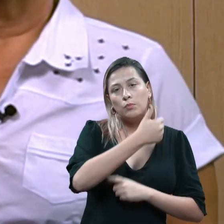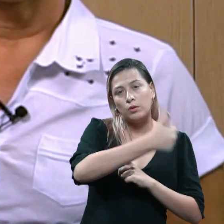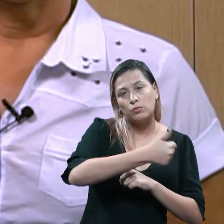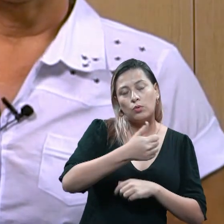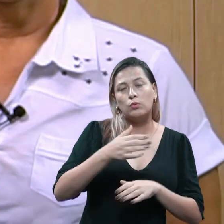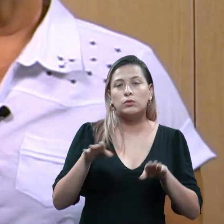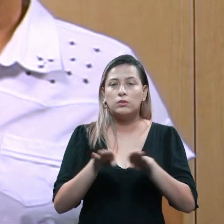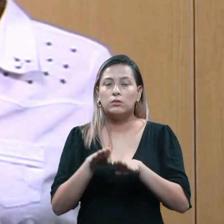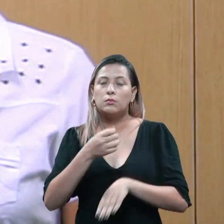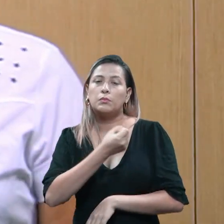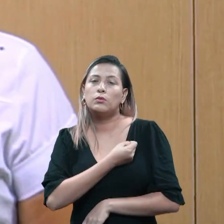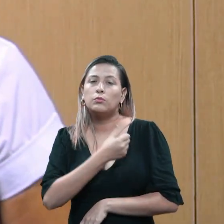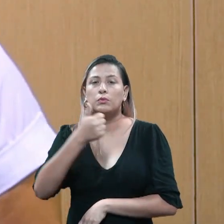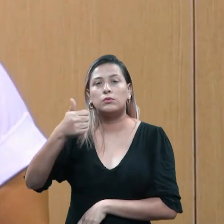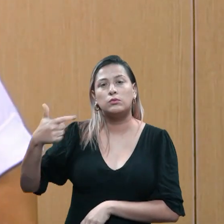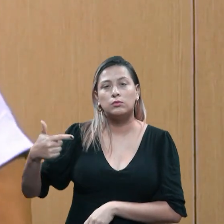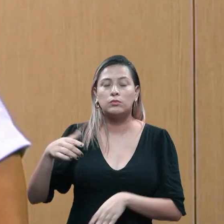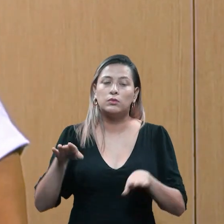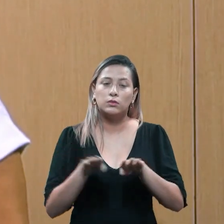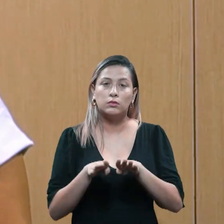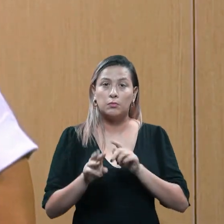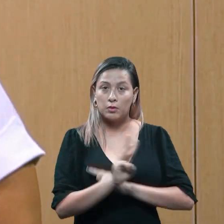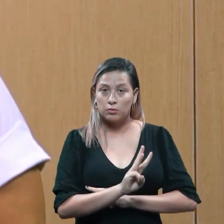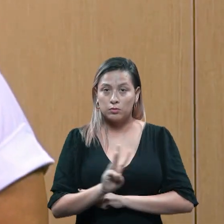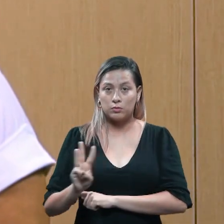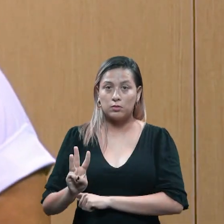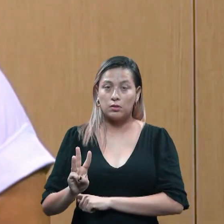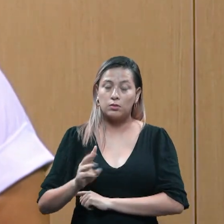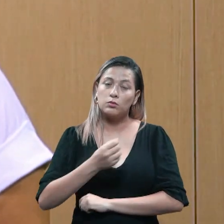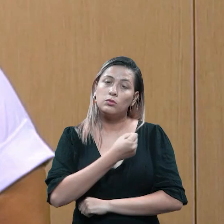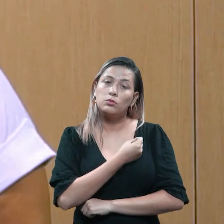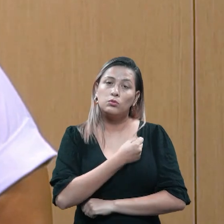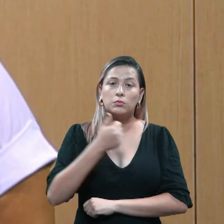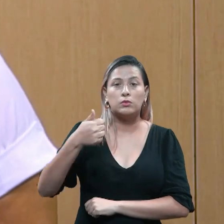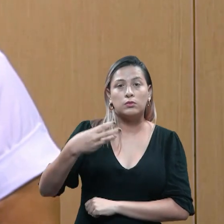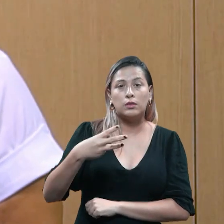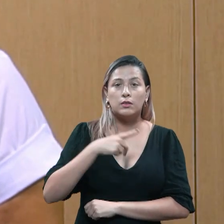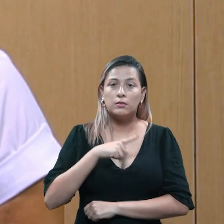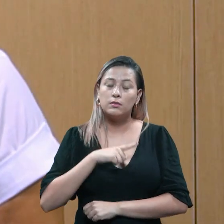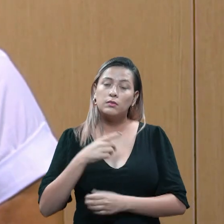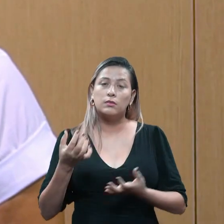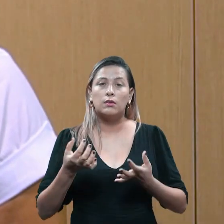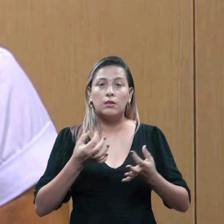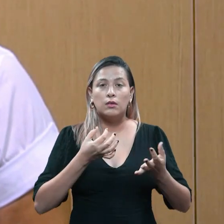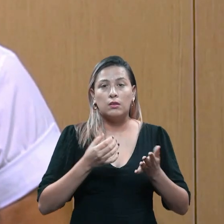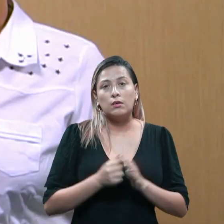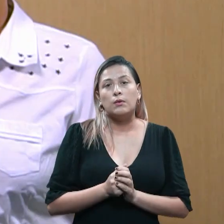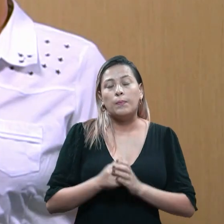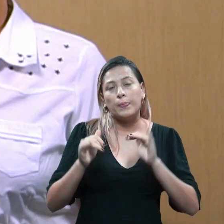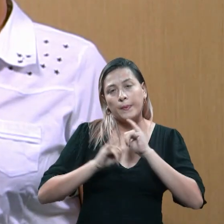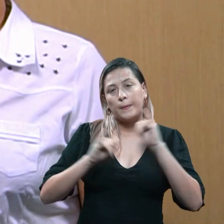12. E no site abaixo, de número 13, você tem a indicação de leitura nessa área.